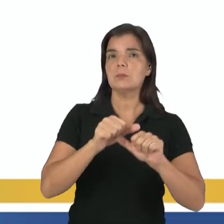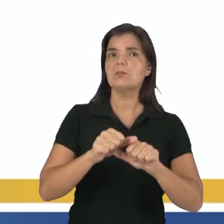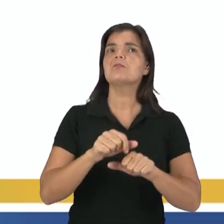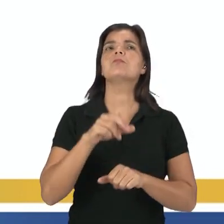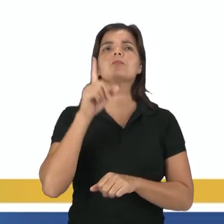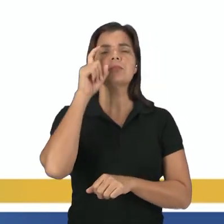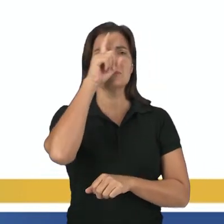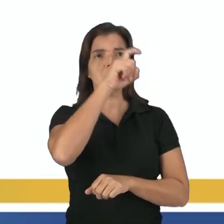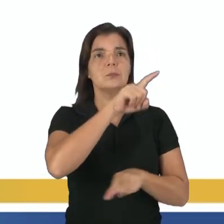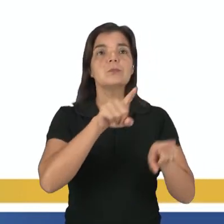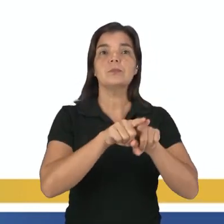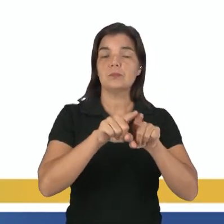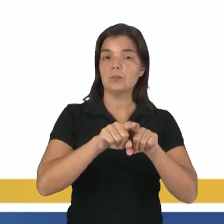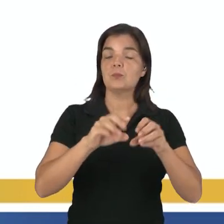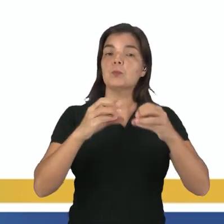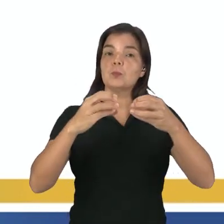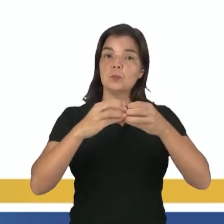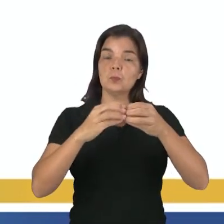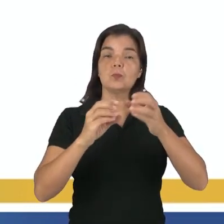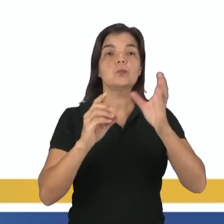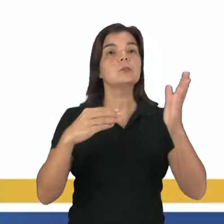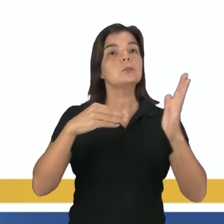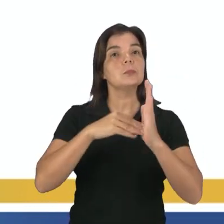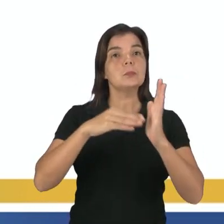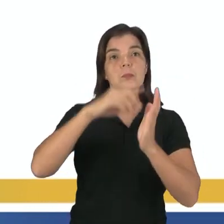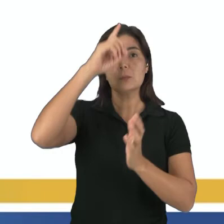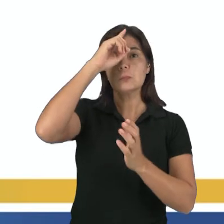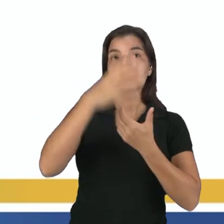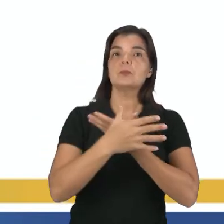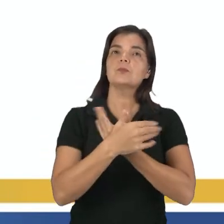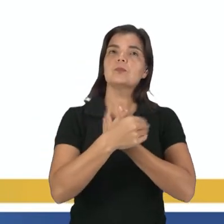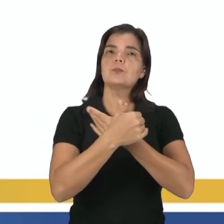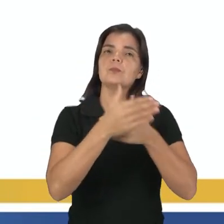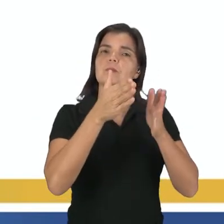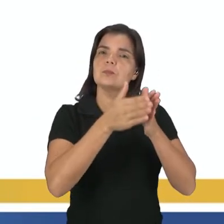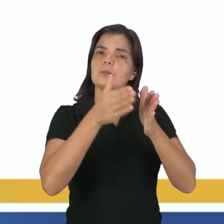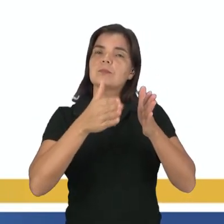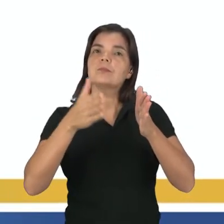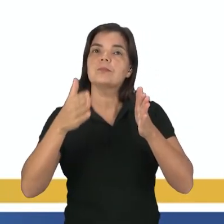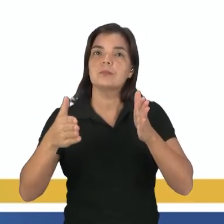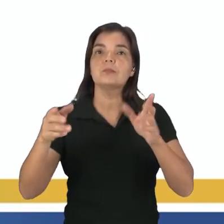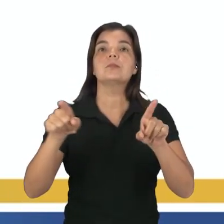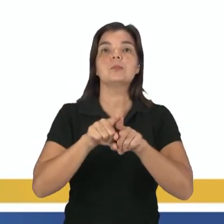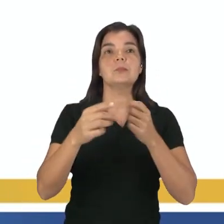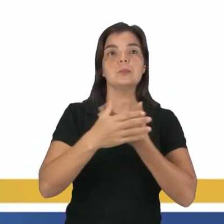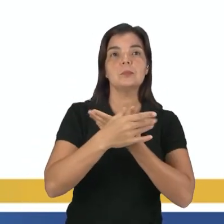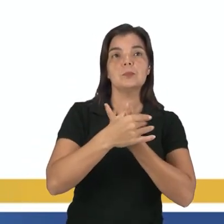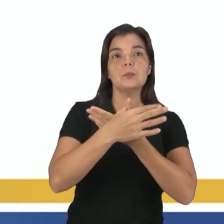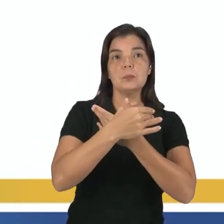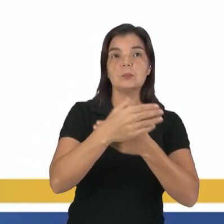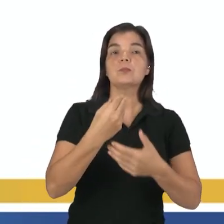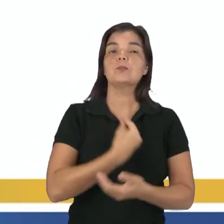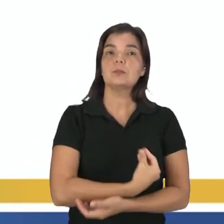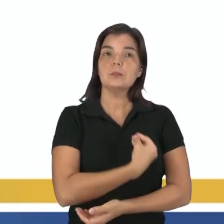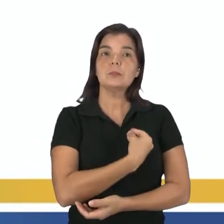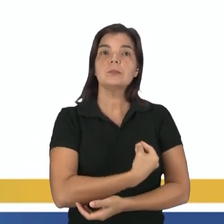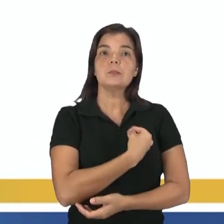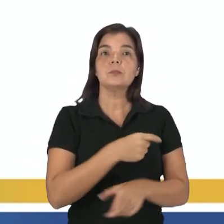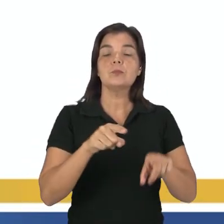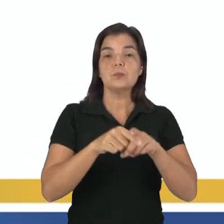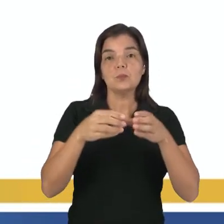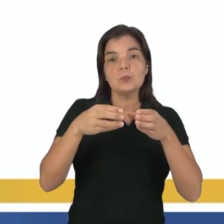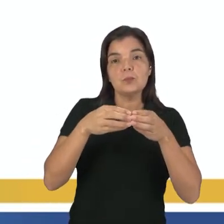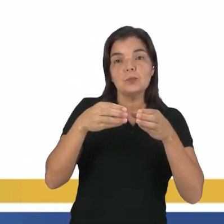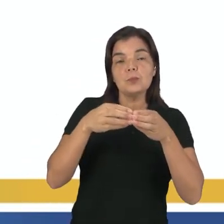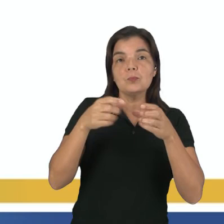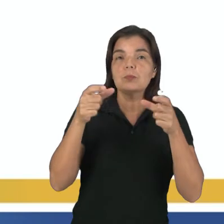são dramáticas, do ovo à forma adulta. A borboleta passa por vários estágios. A borboleta começa sua vida na